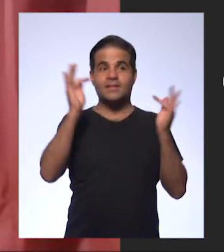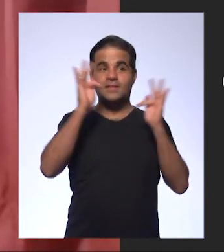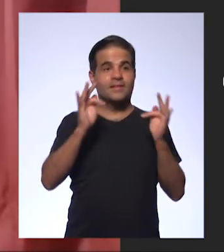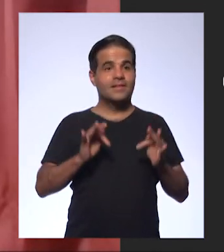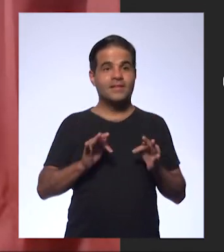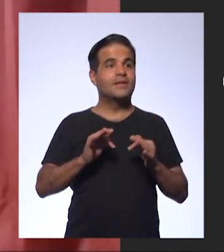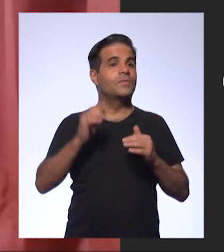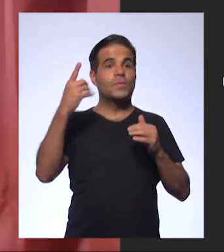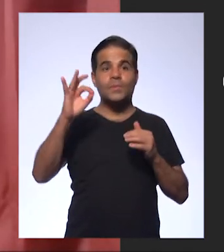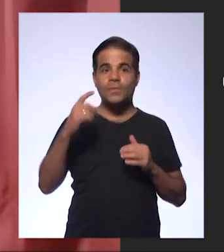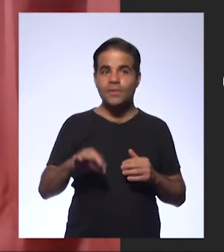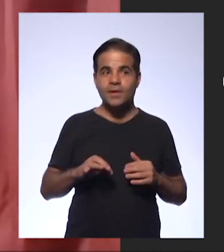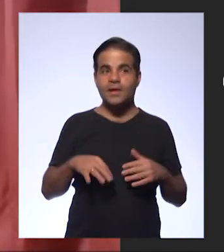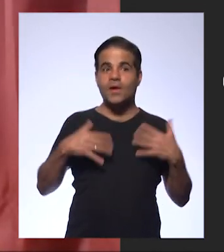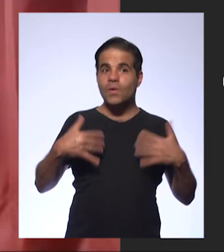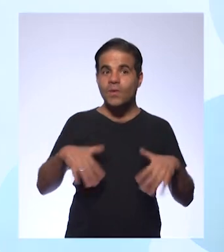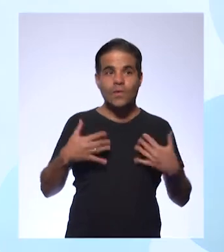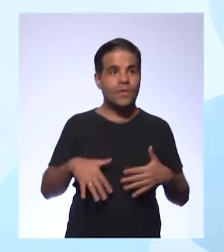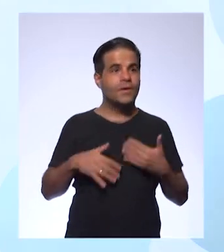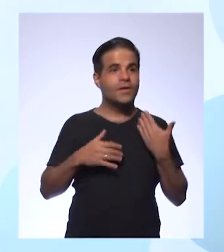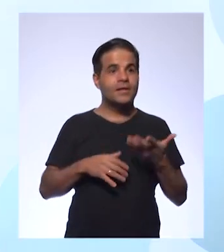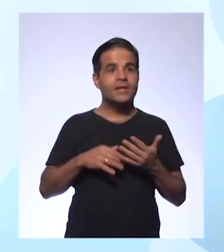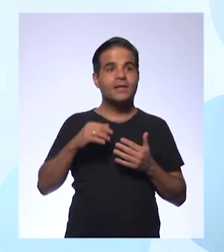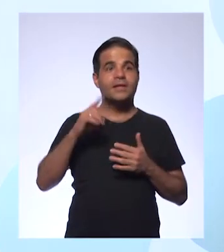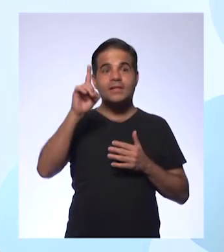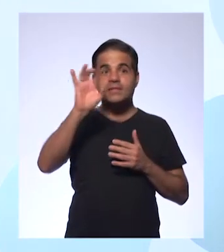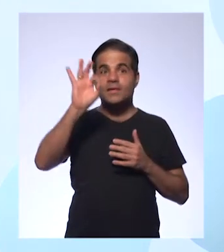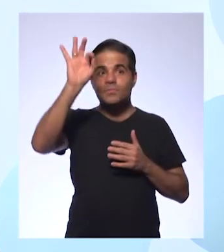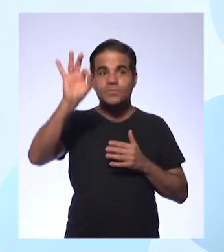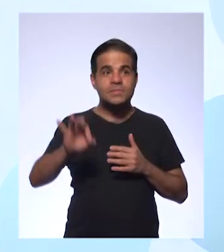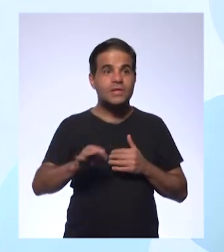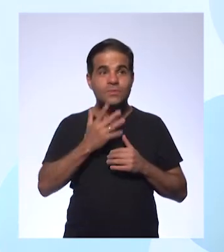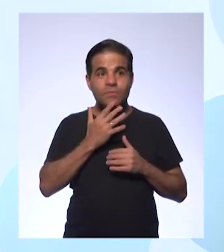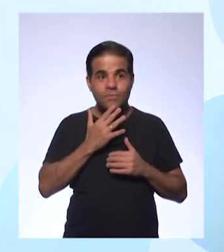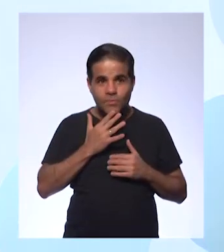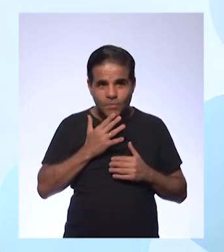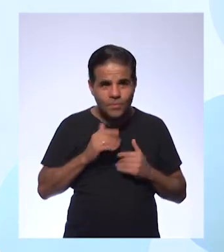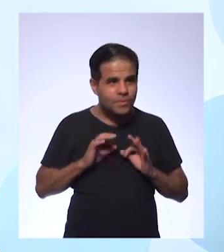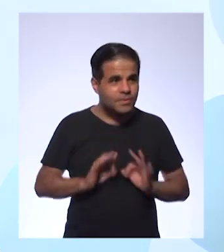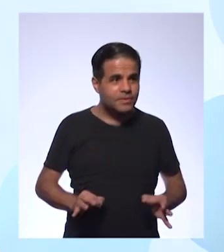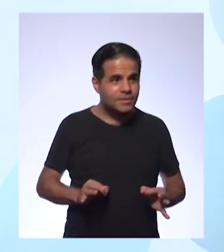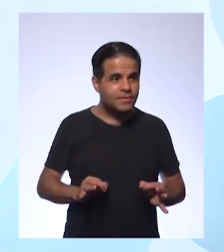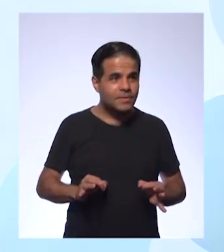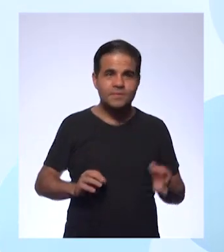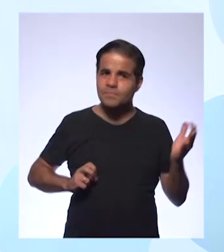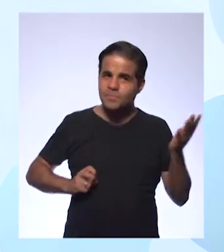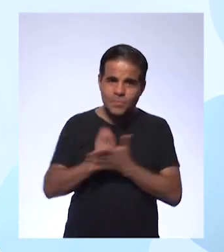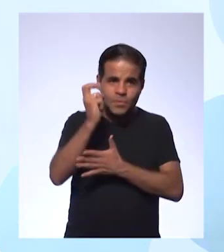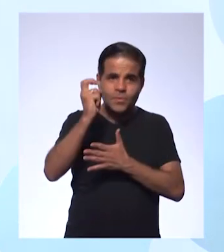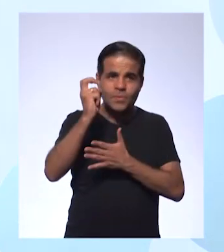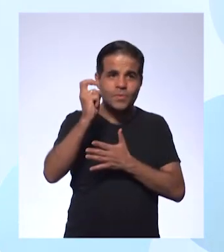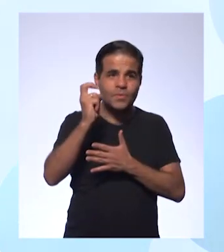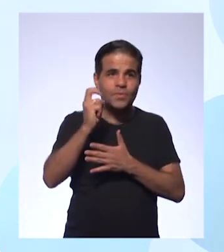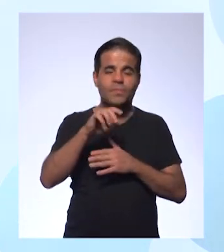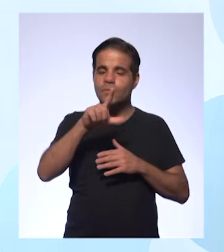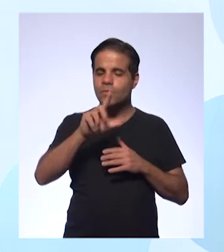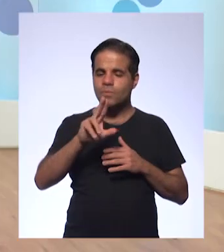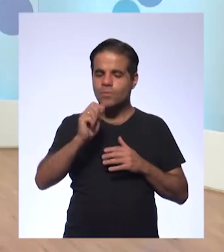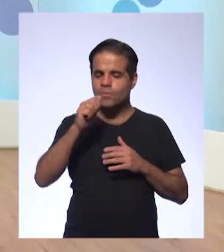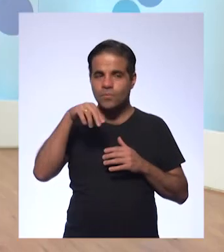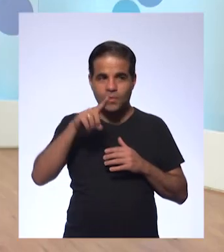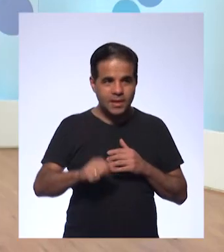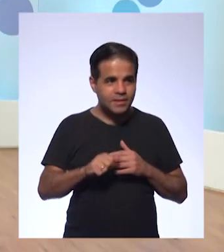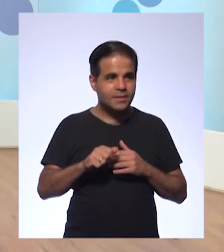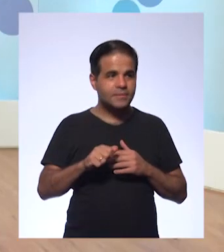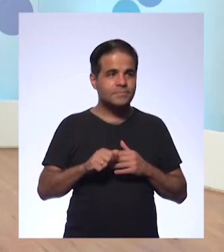Você né? está sendo muito modesta. Você acha que ganhar 100% nas matérias é simples? Foi um baita golaço mesmo, né, Luanda? Com